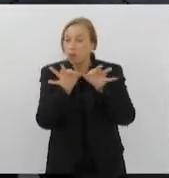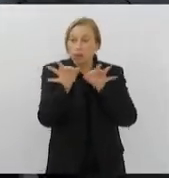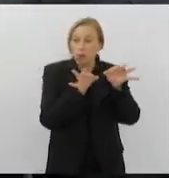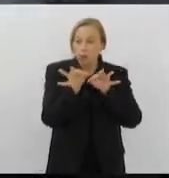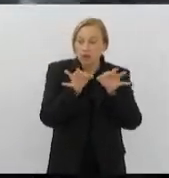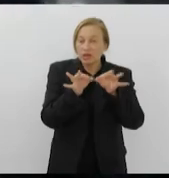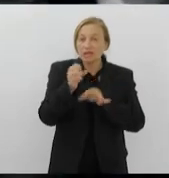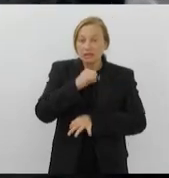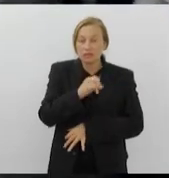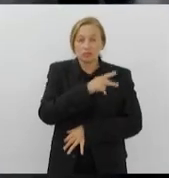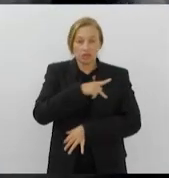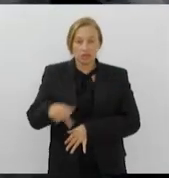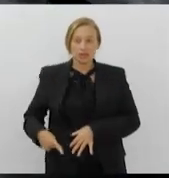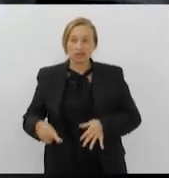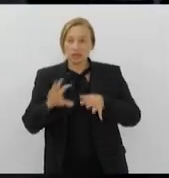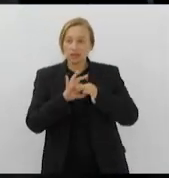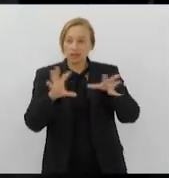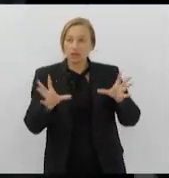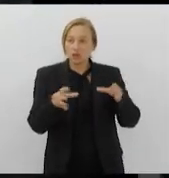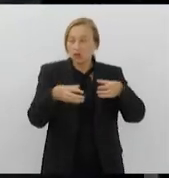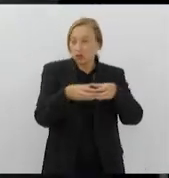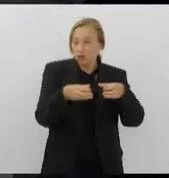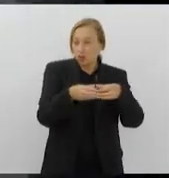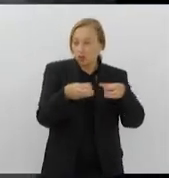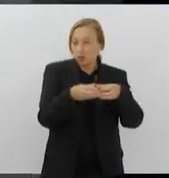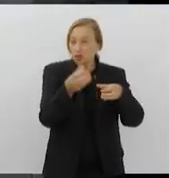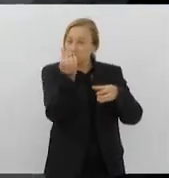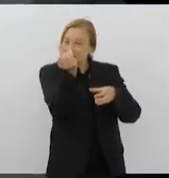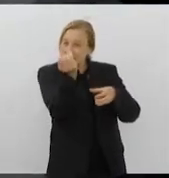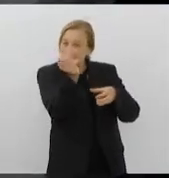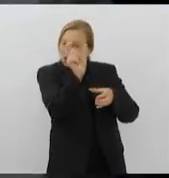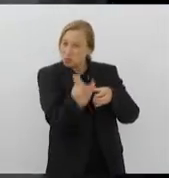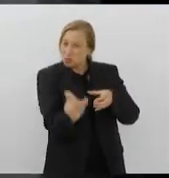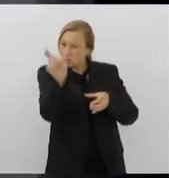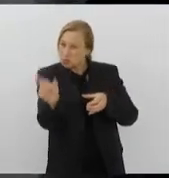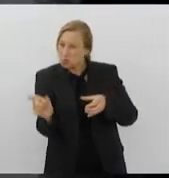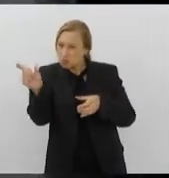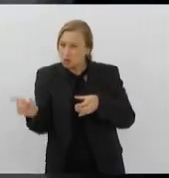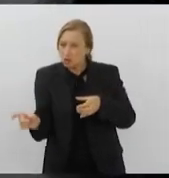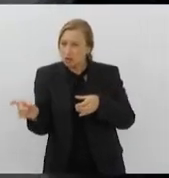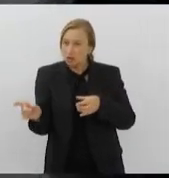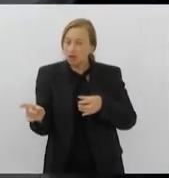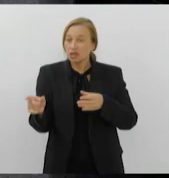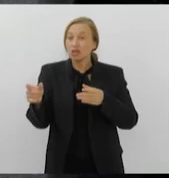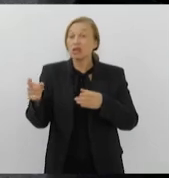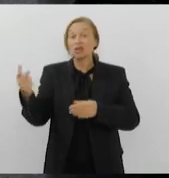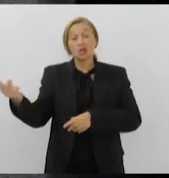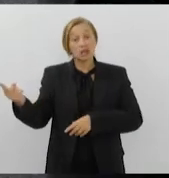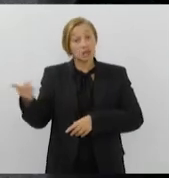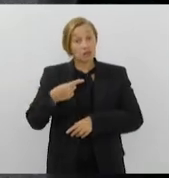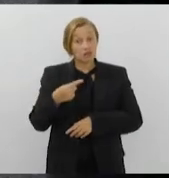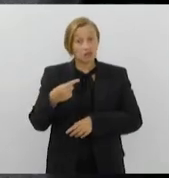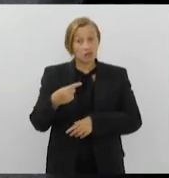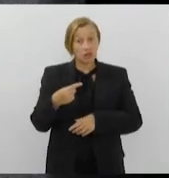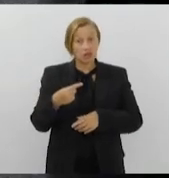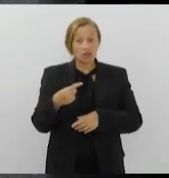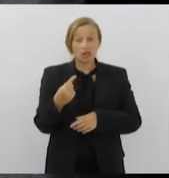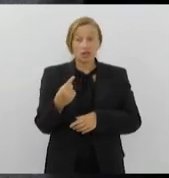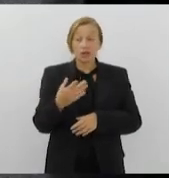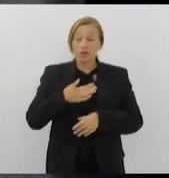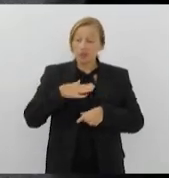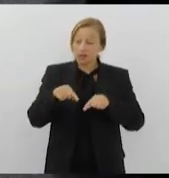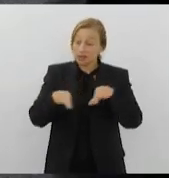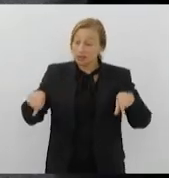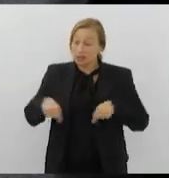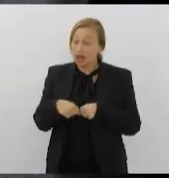assim permitir, uma comissão com 6 pessoas e que passem aqui para o gabinete o nome das pessoas que vão